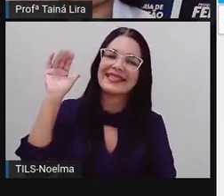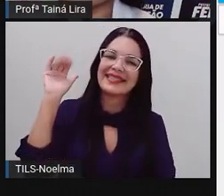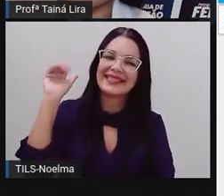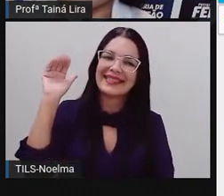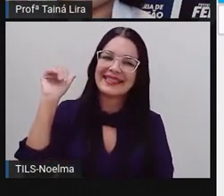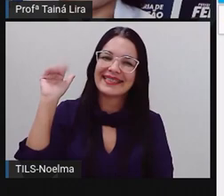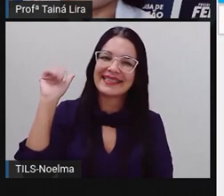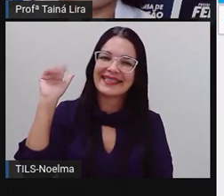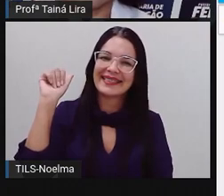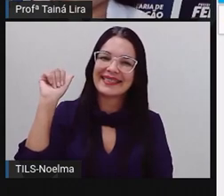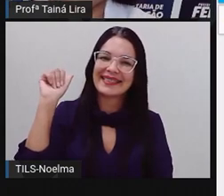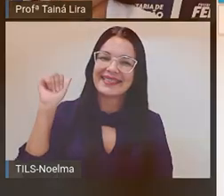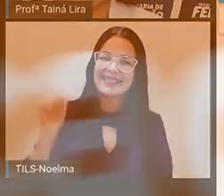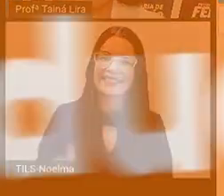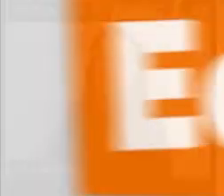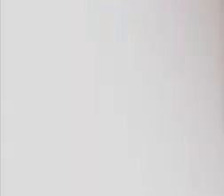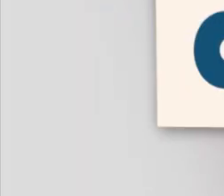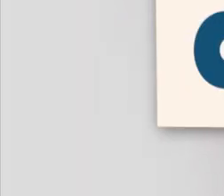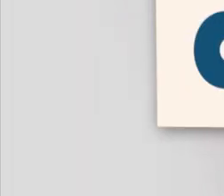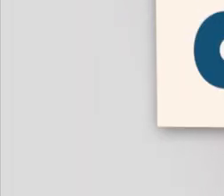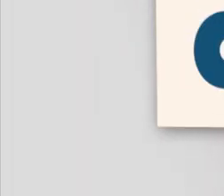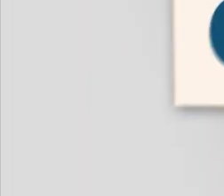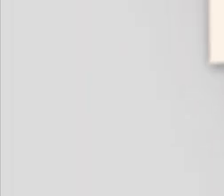aula tchau tchau tchau